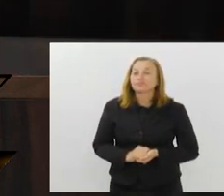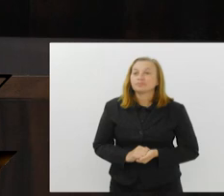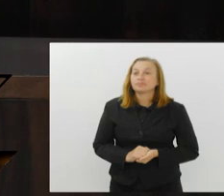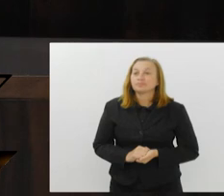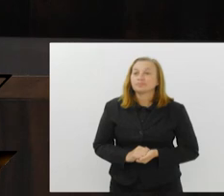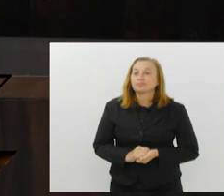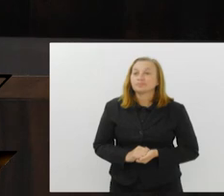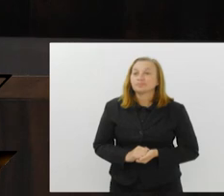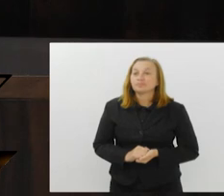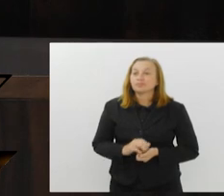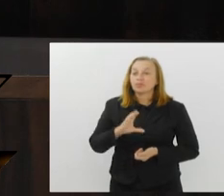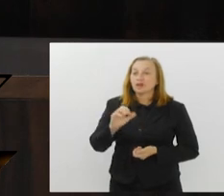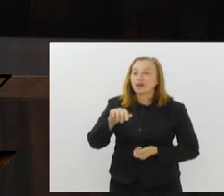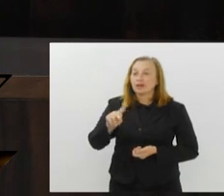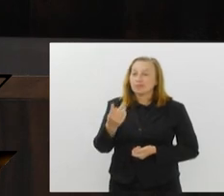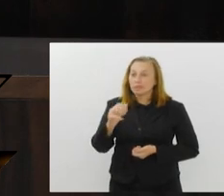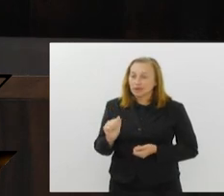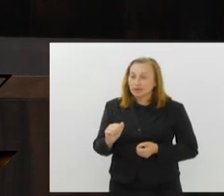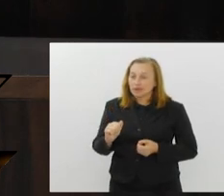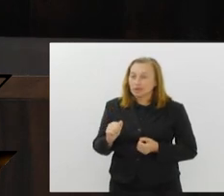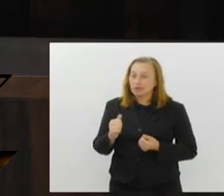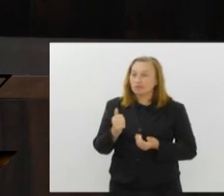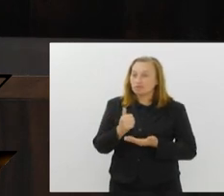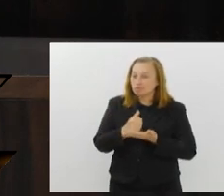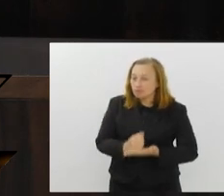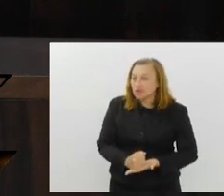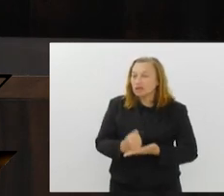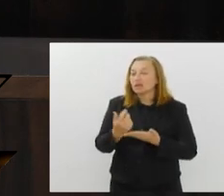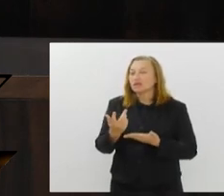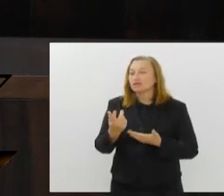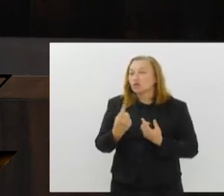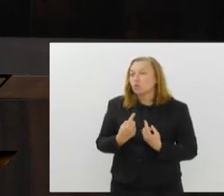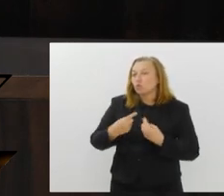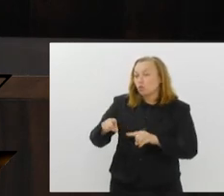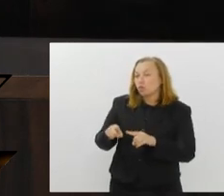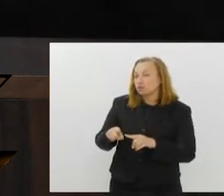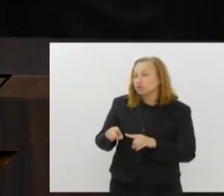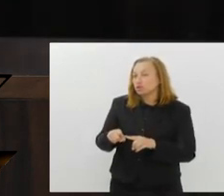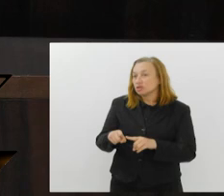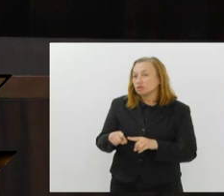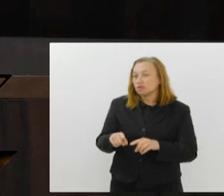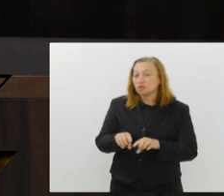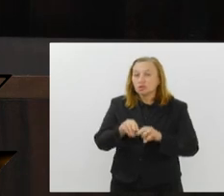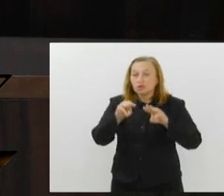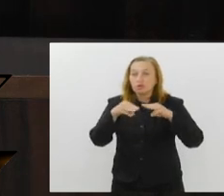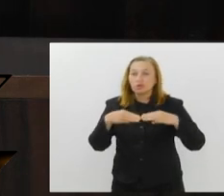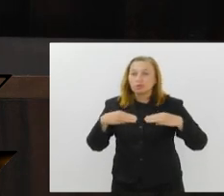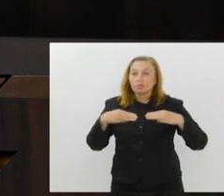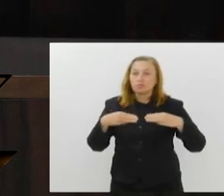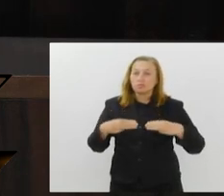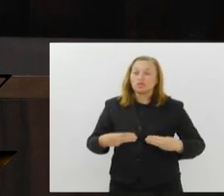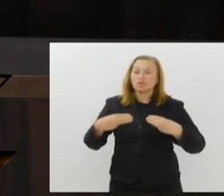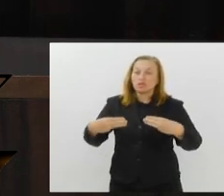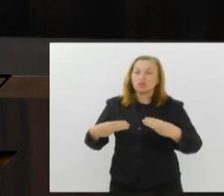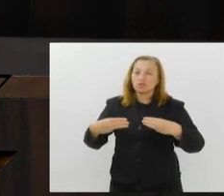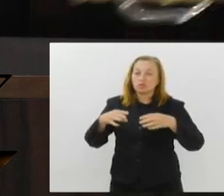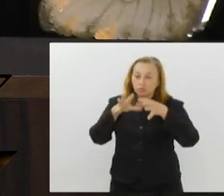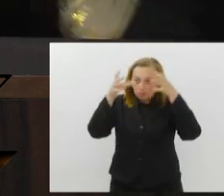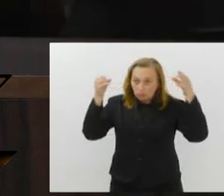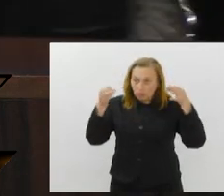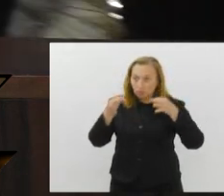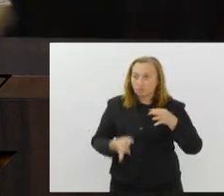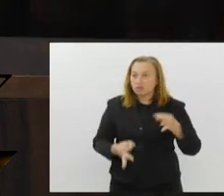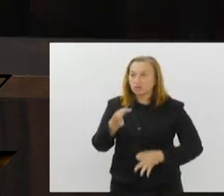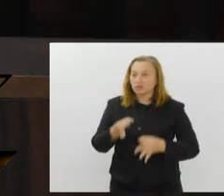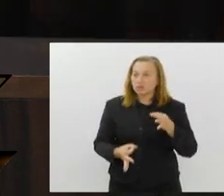campanha mediática pesada que tão fazendo contra o o Ministro do Supremo né o